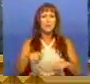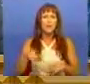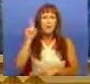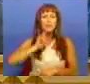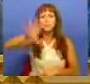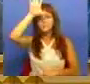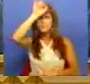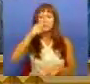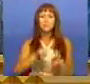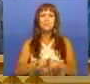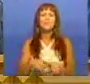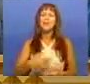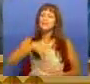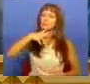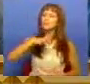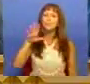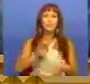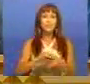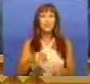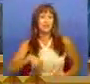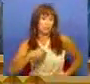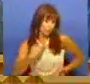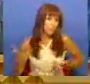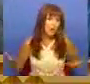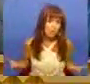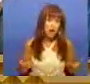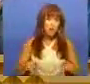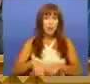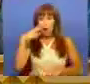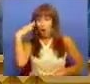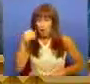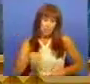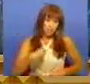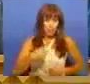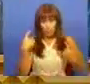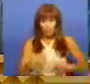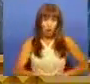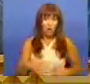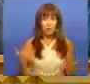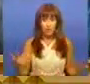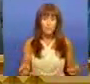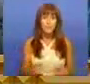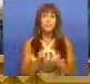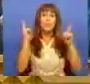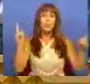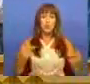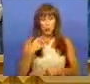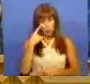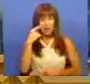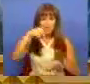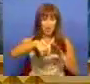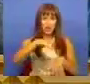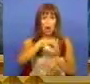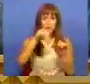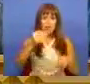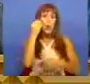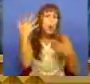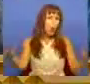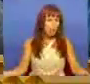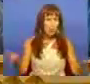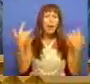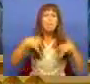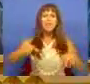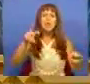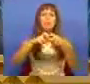Sra. Ministra se manifeste preocupada, e é natural que esteja, porque conhece os hospitais.